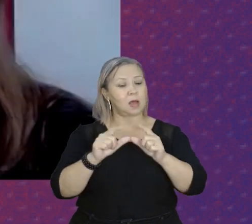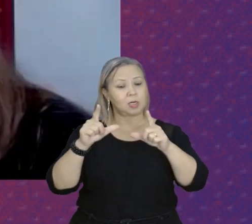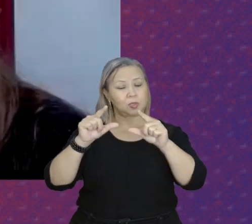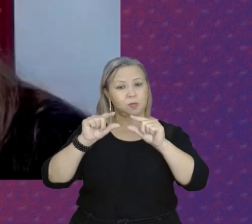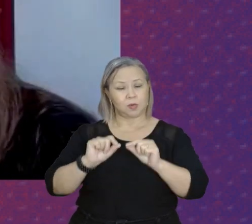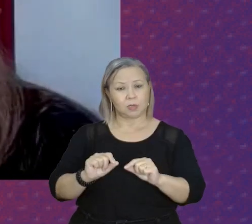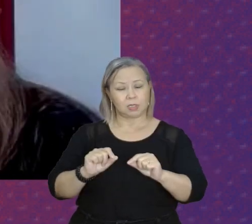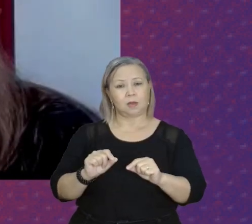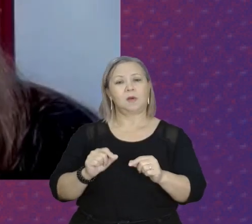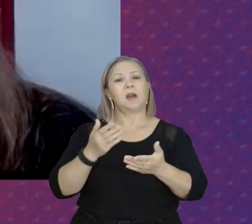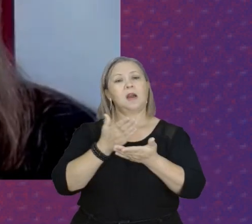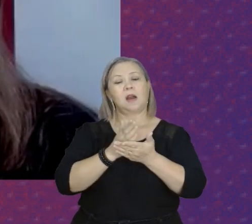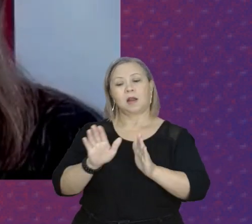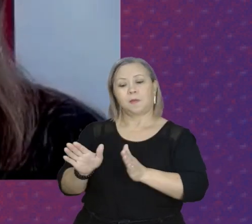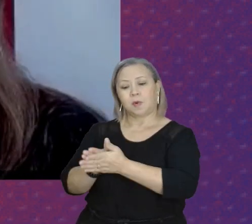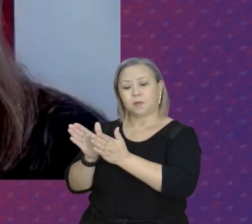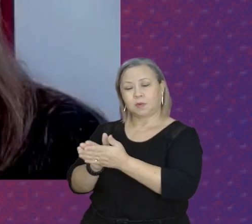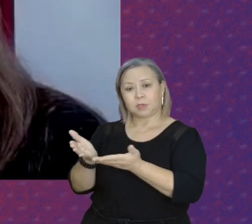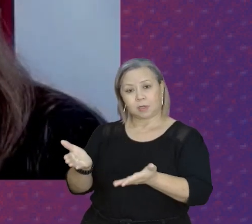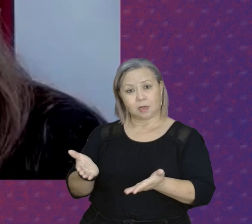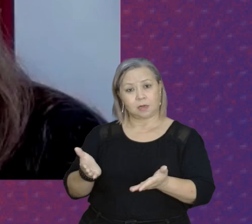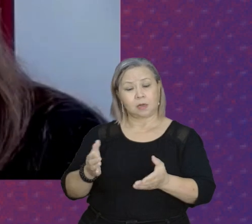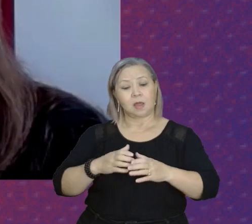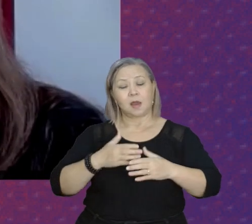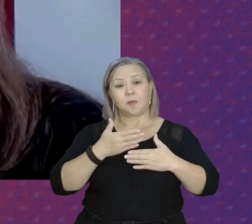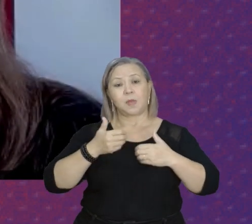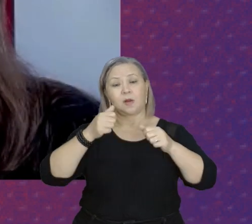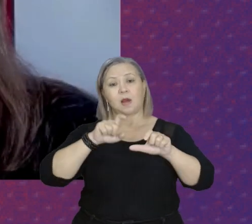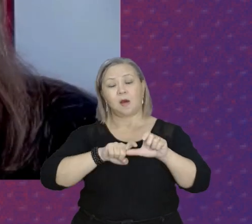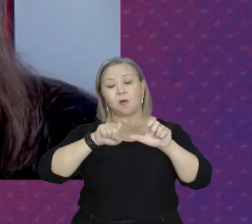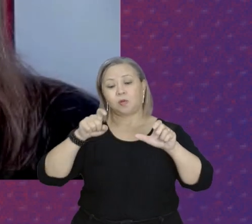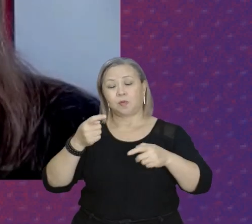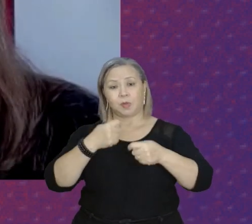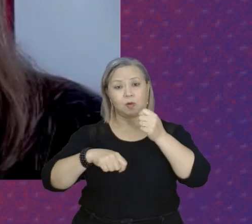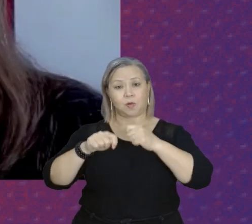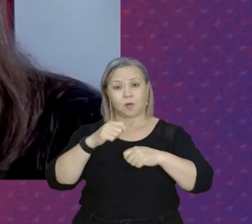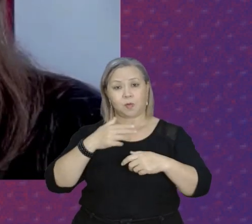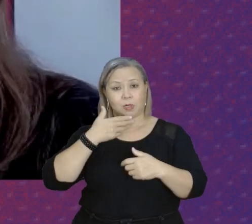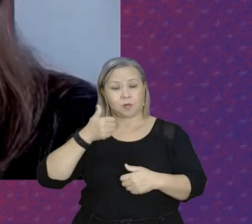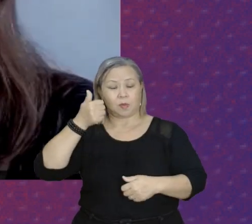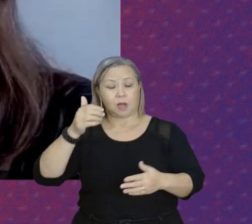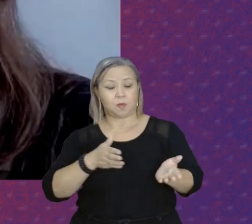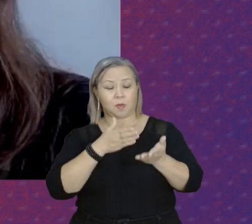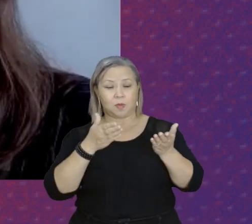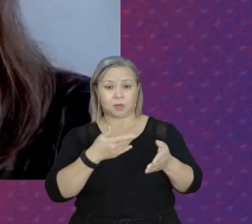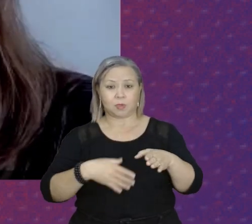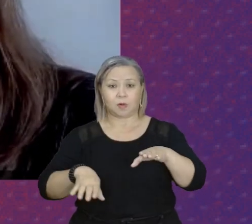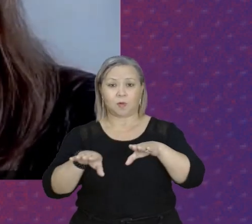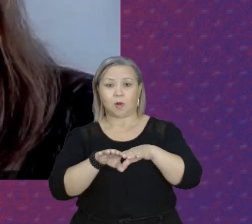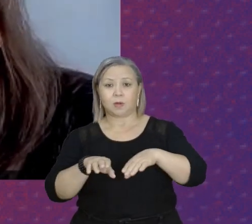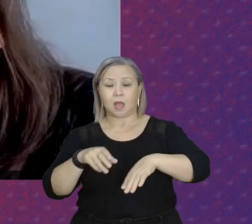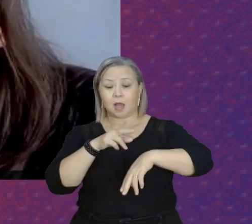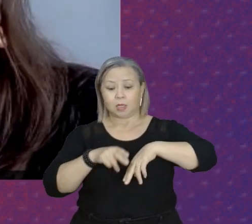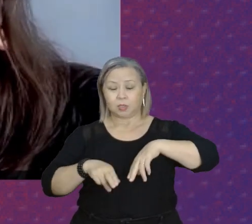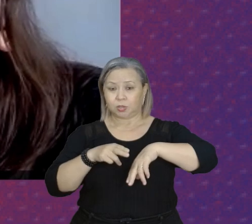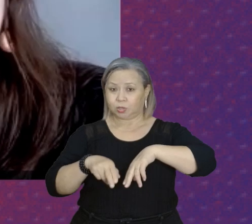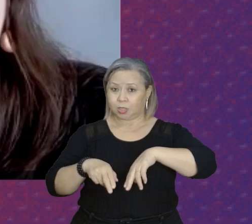da pobreza, para a ampliação da autonomia econômica das mulheres, para a promoção de igualdade de gênero e raça, para a